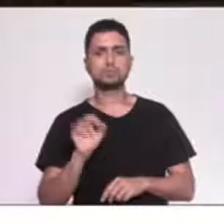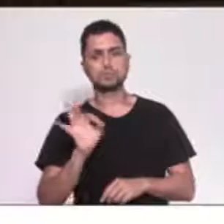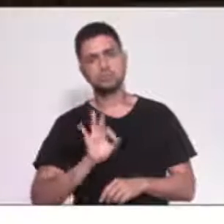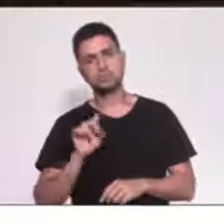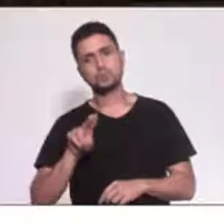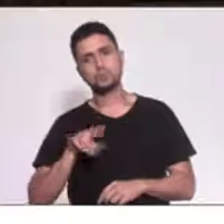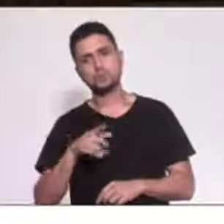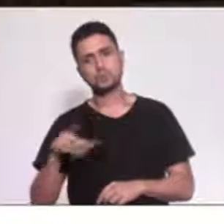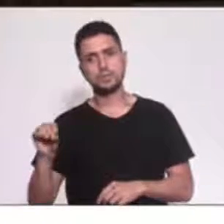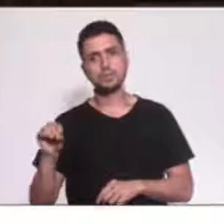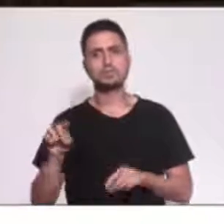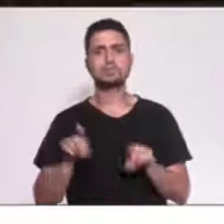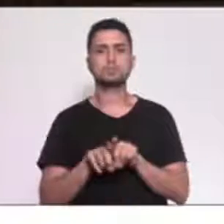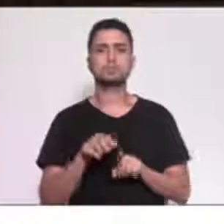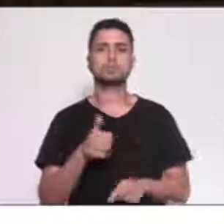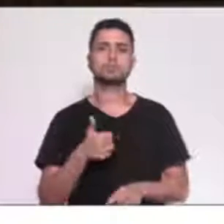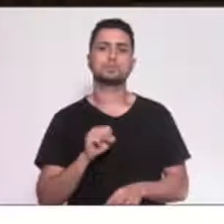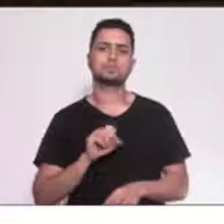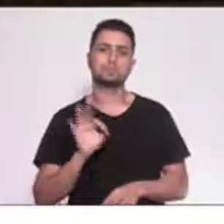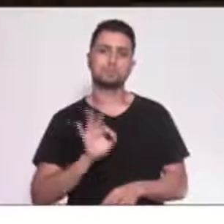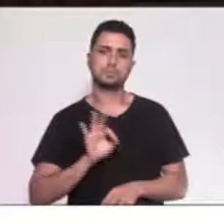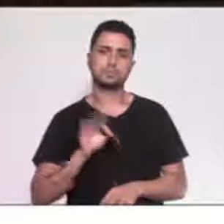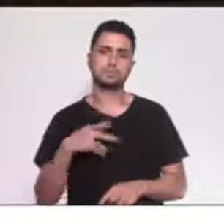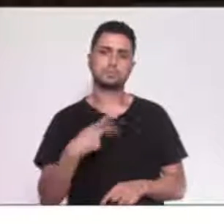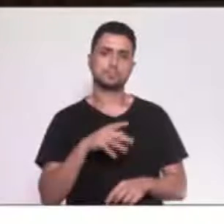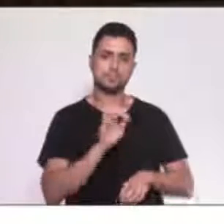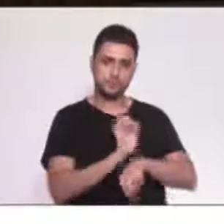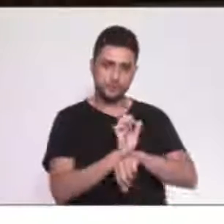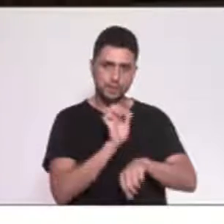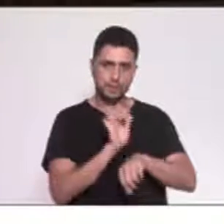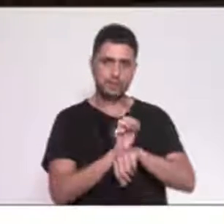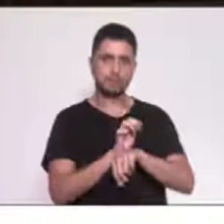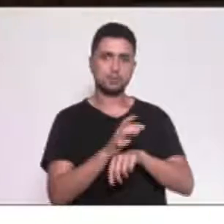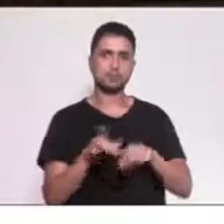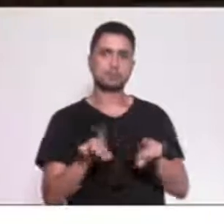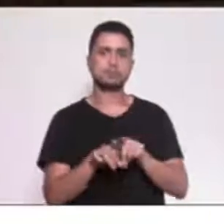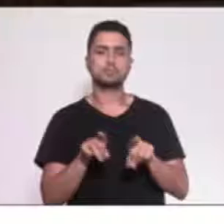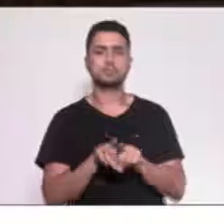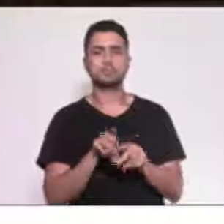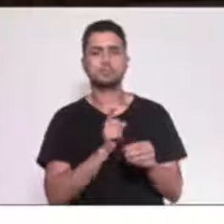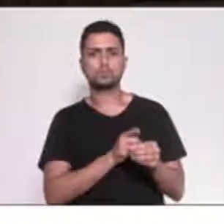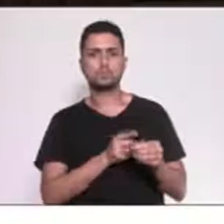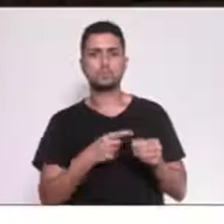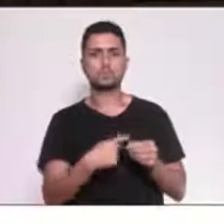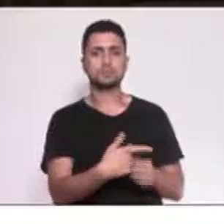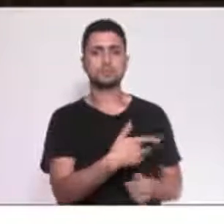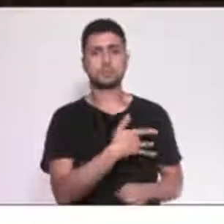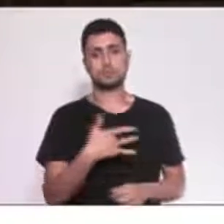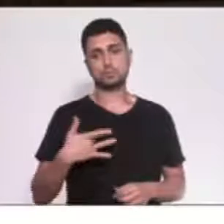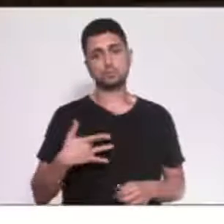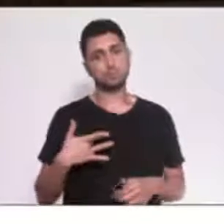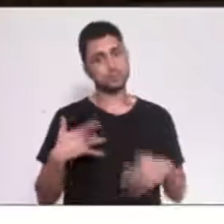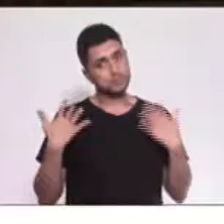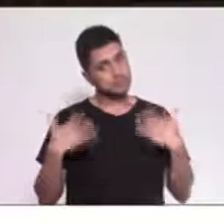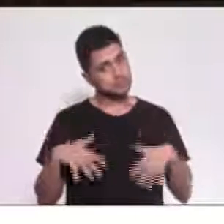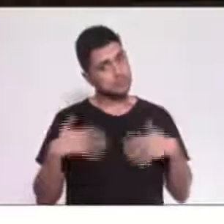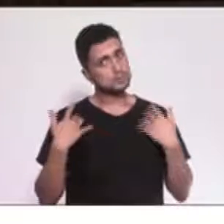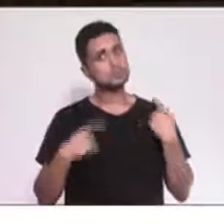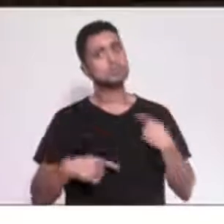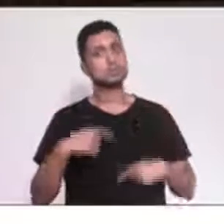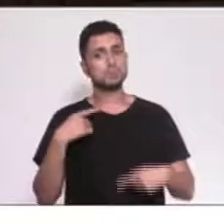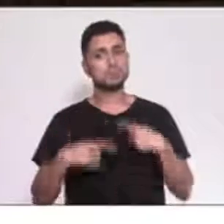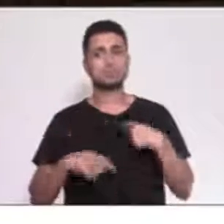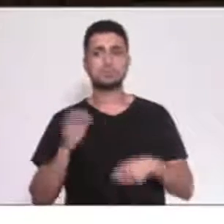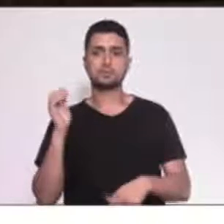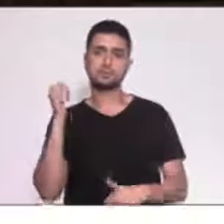dos 12% condicionais do Estado, dos 15% condicionais da saúde para os municípios. Esse é um debate também seríssimo. E o